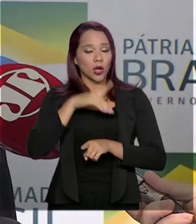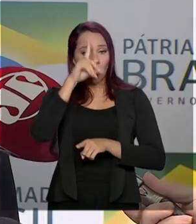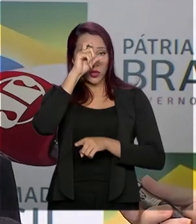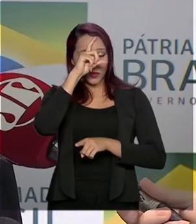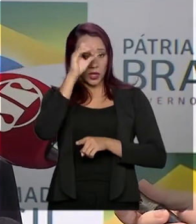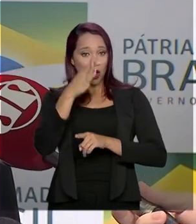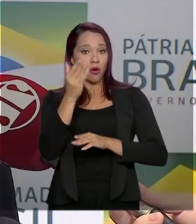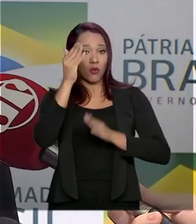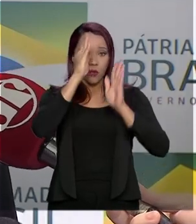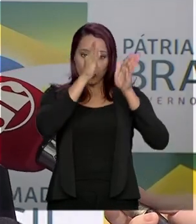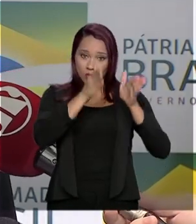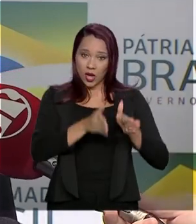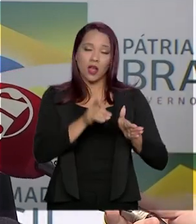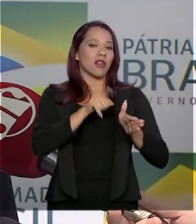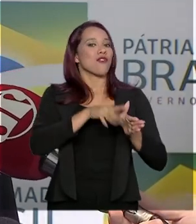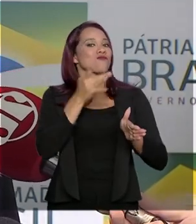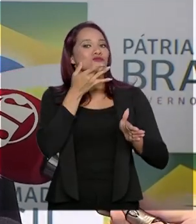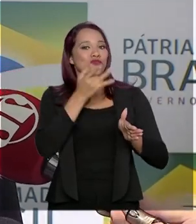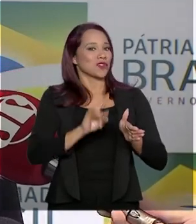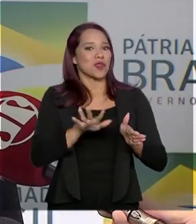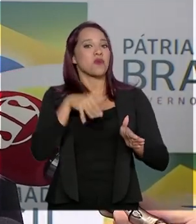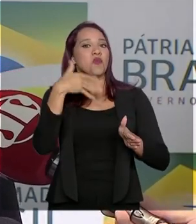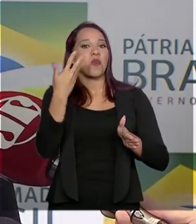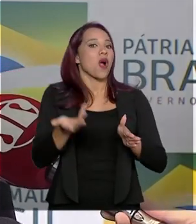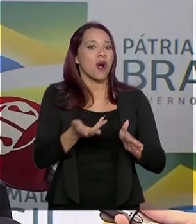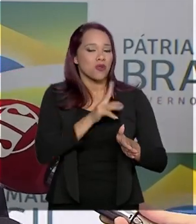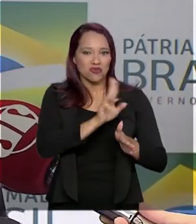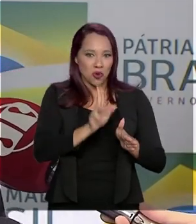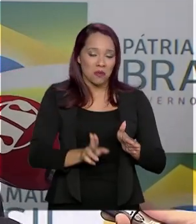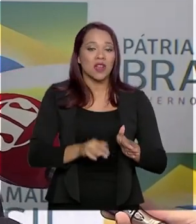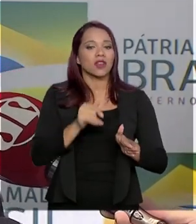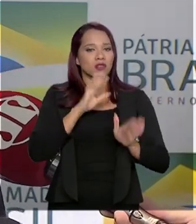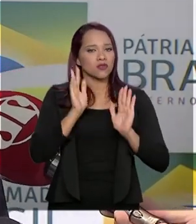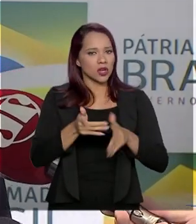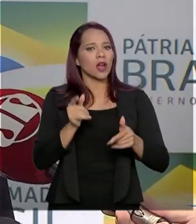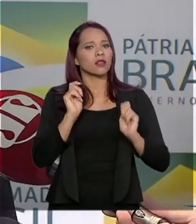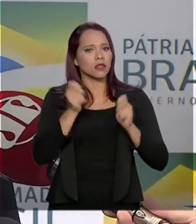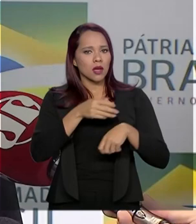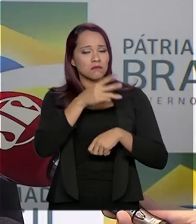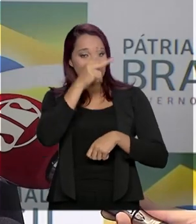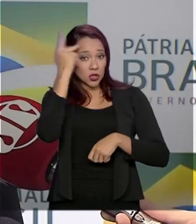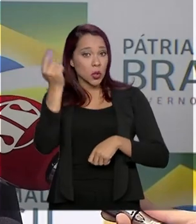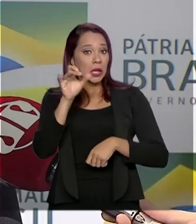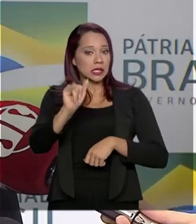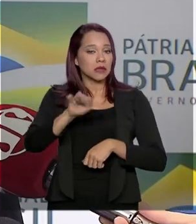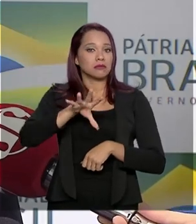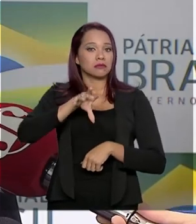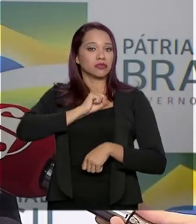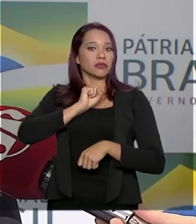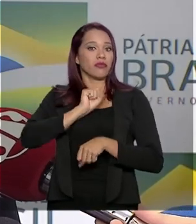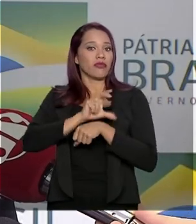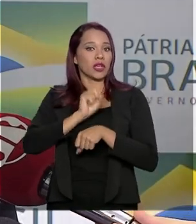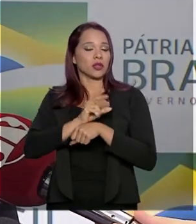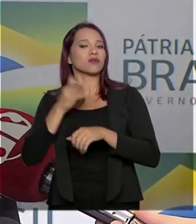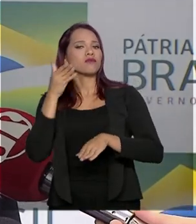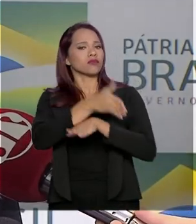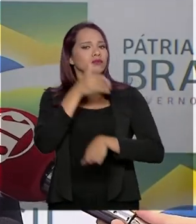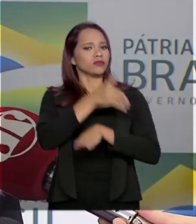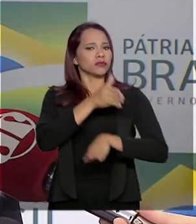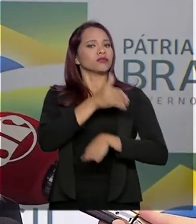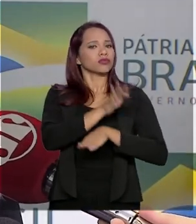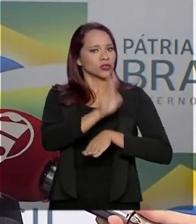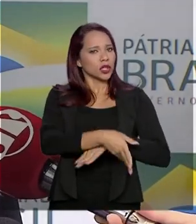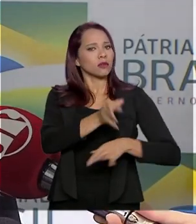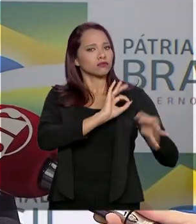referência, não me pergunto quais são, que eu também não sei agora, que estão preparados para receber pessoas que por acaso aparecerem infectadas